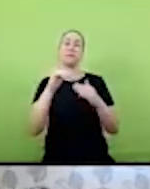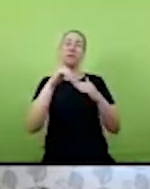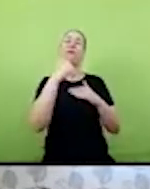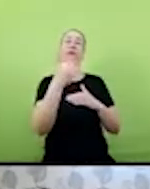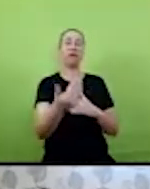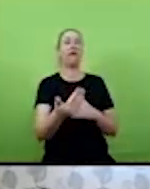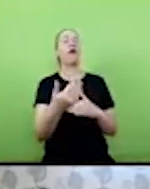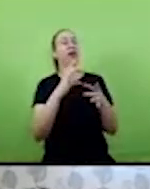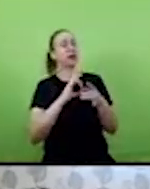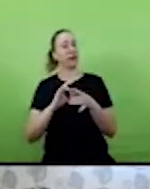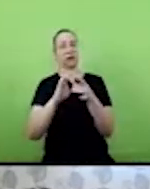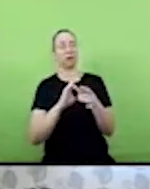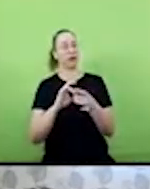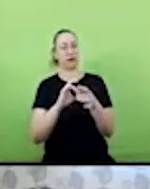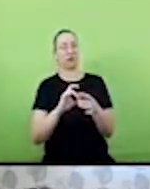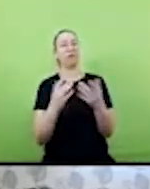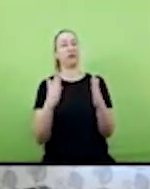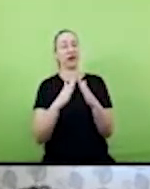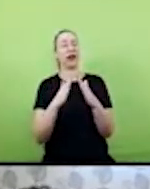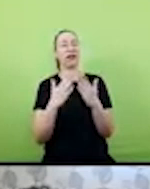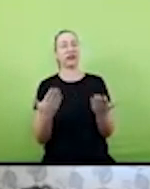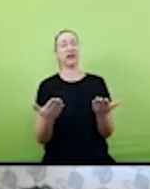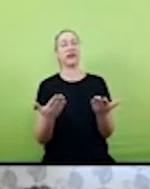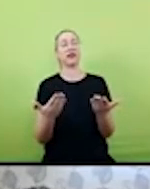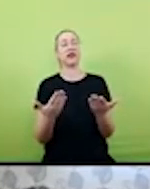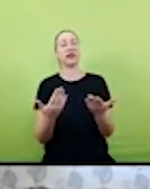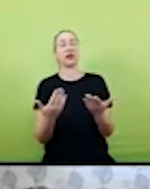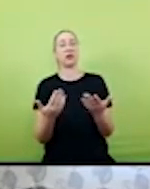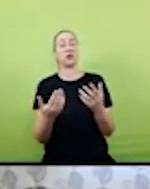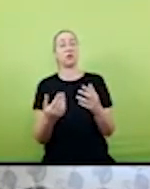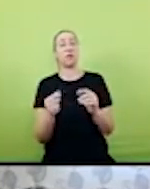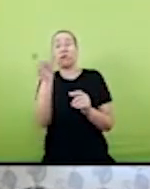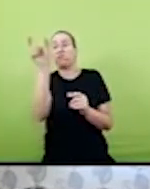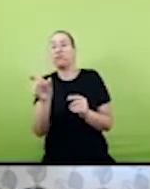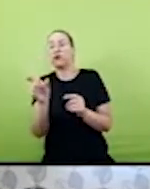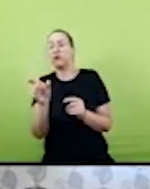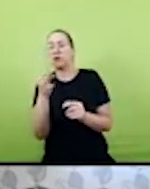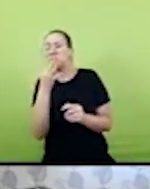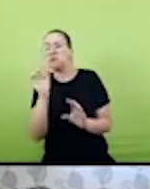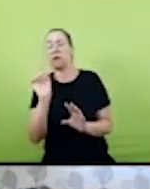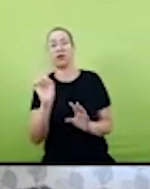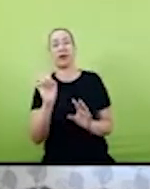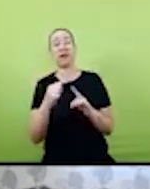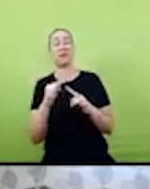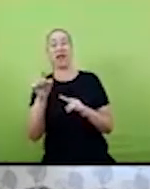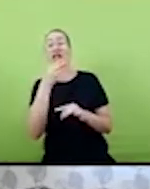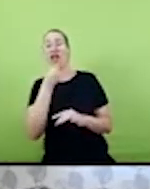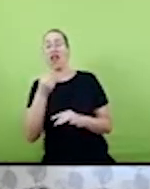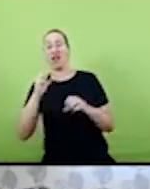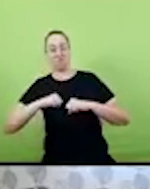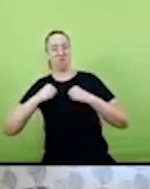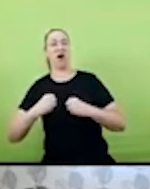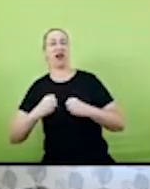do âmbito doméstico, né, por uma pessoa desconhecida, desde que configurado esse menosprezo, essa discriminação à condição